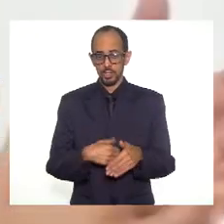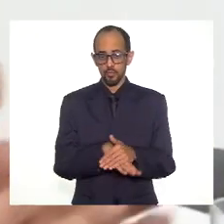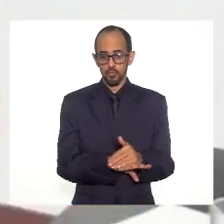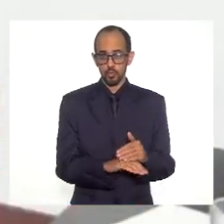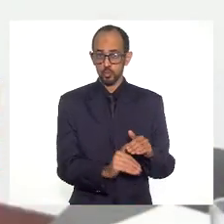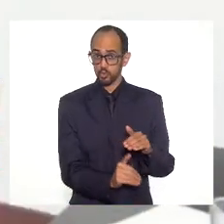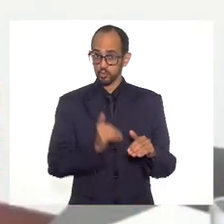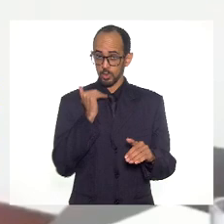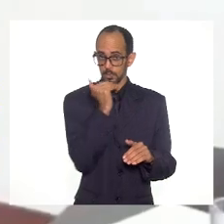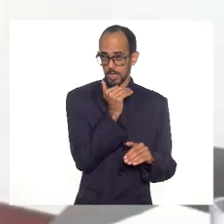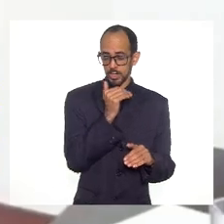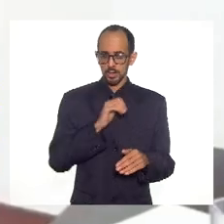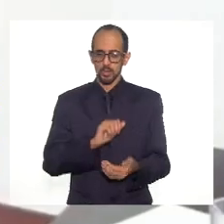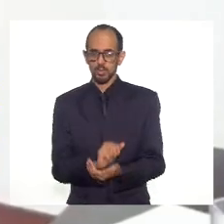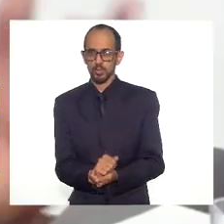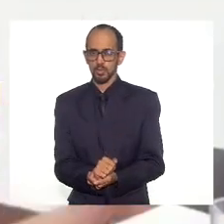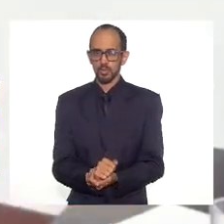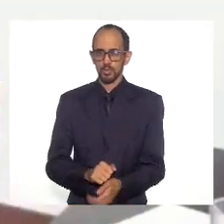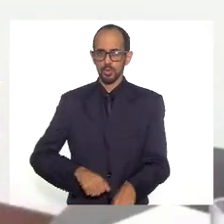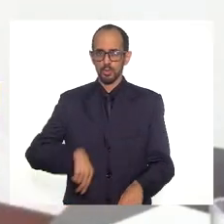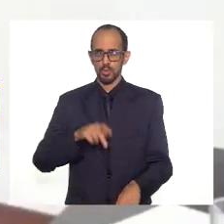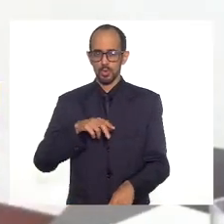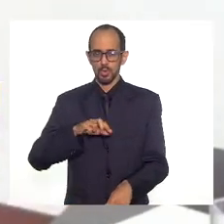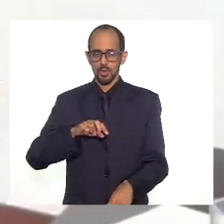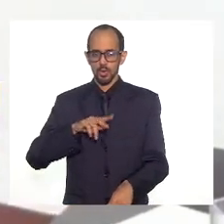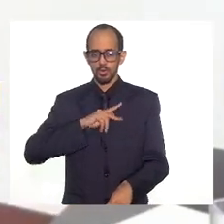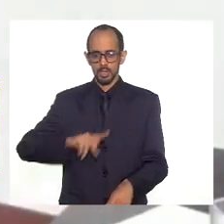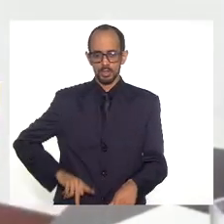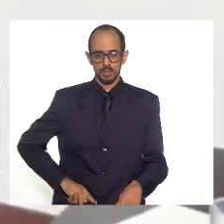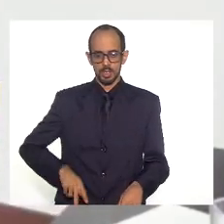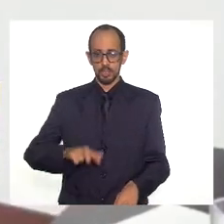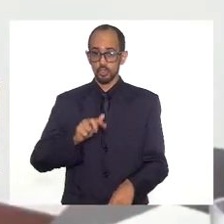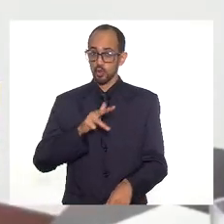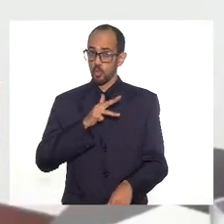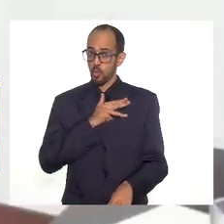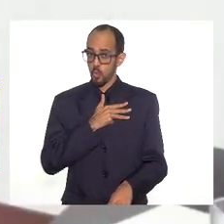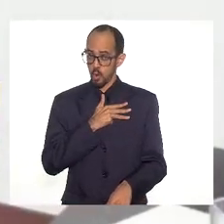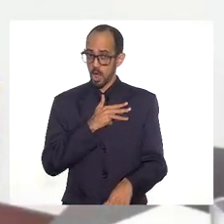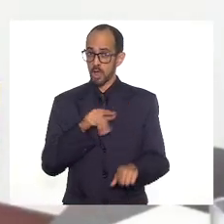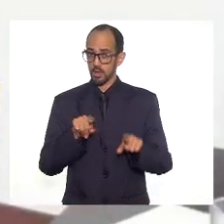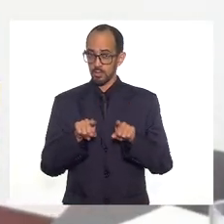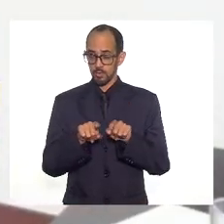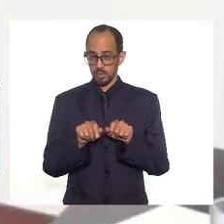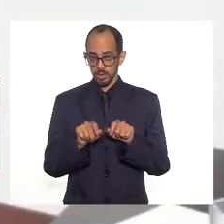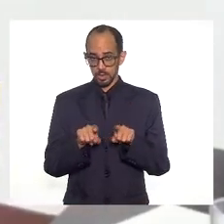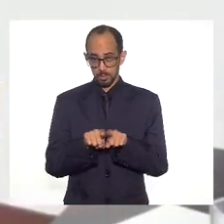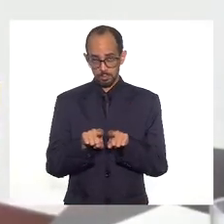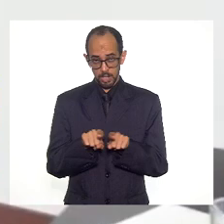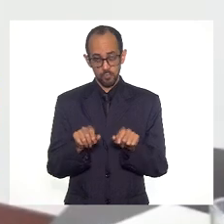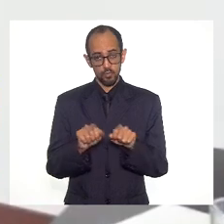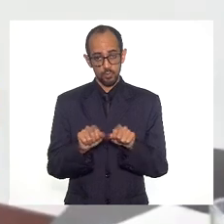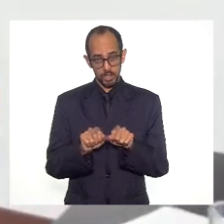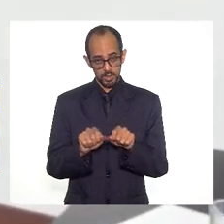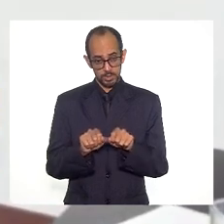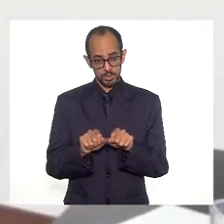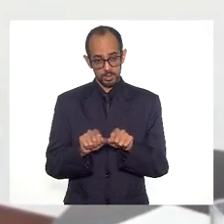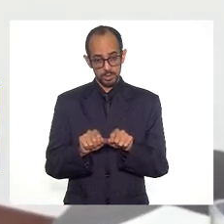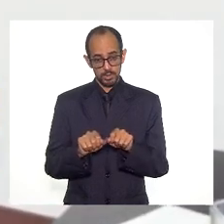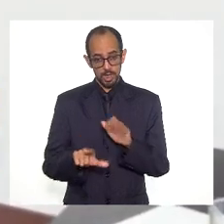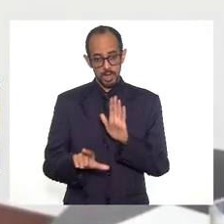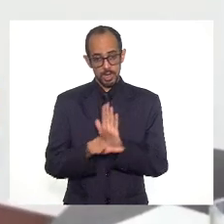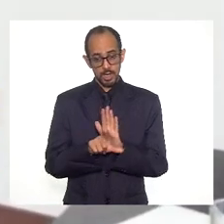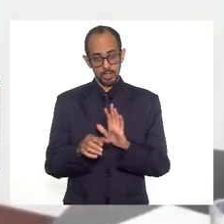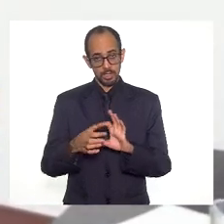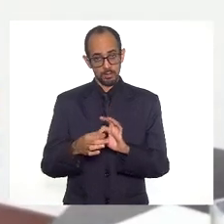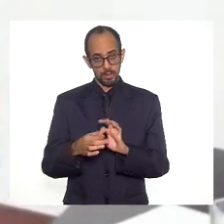exemplo, o presidente Lula já criou um fundo soberano que não serviu de absolutamente nada, e a lei da liberdade econômica veio